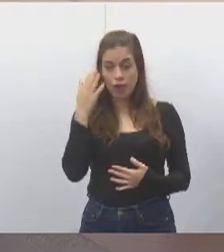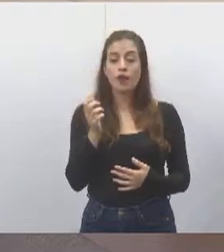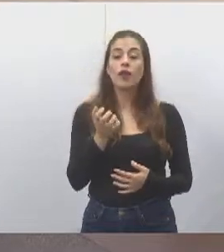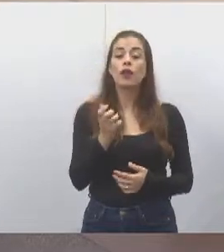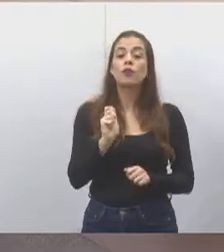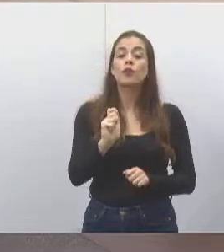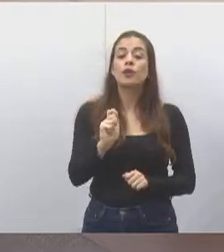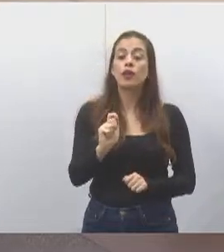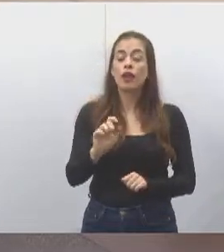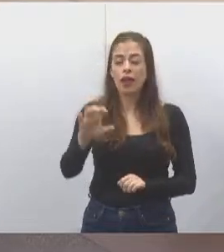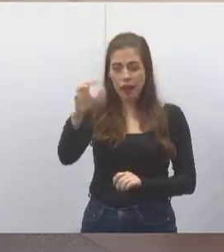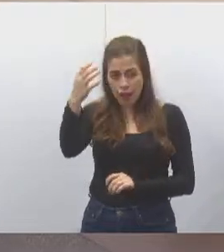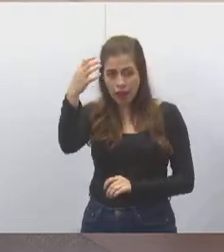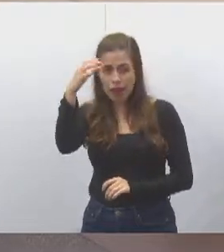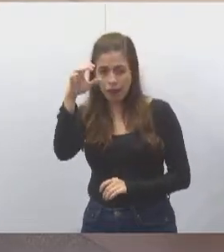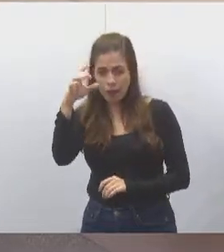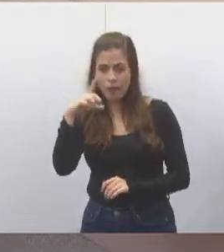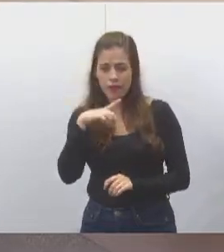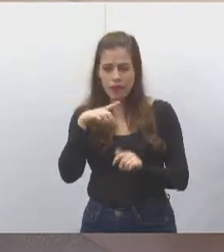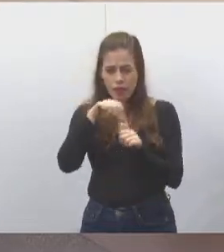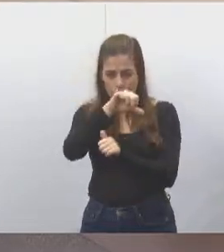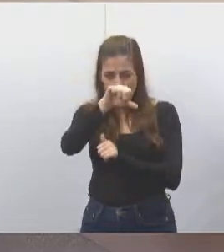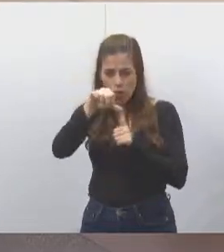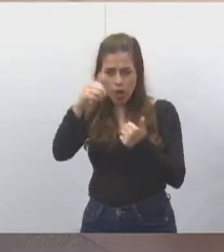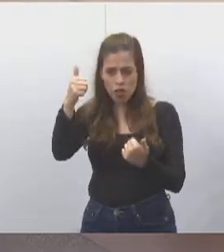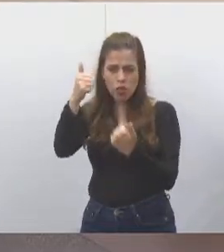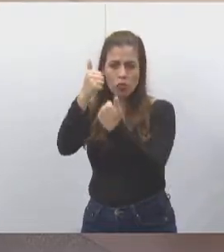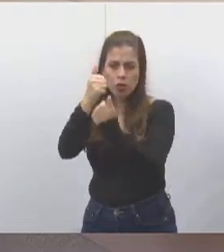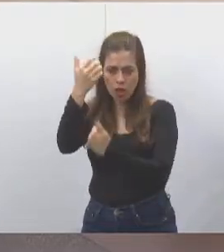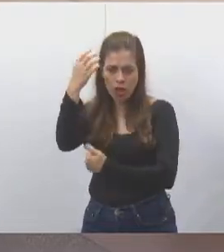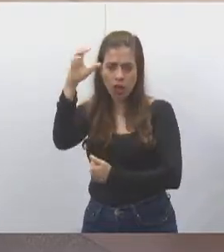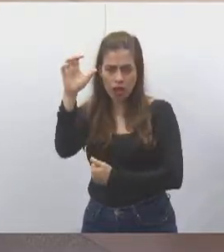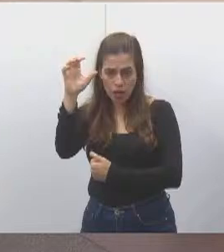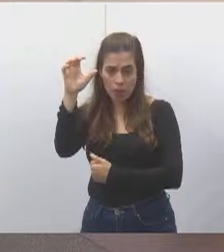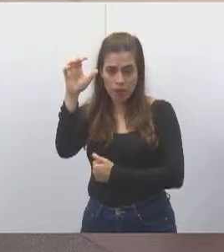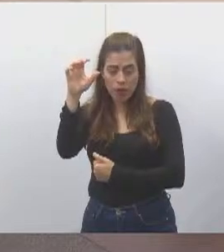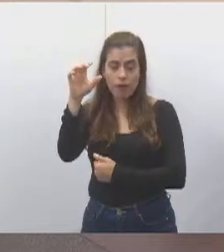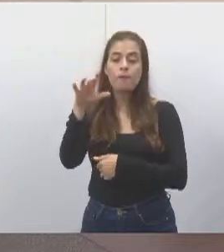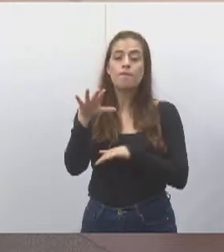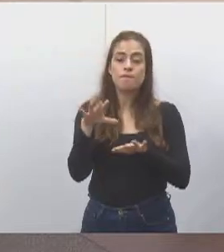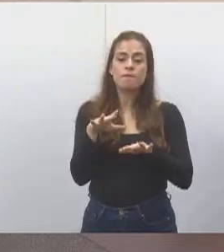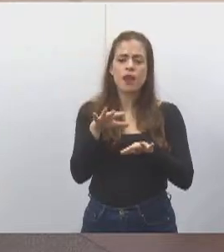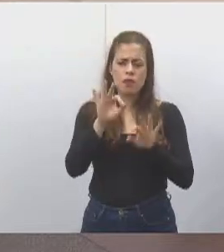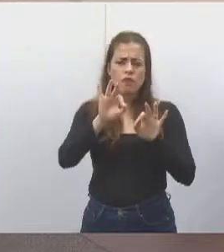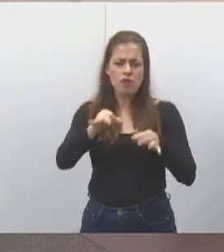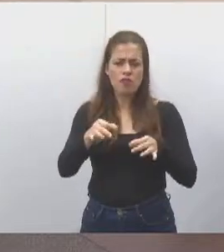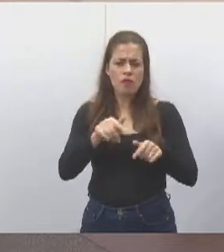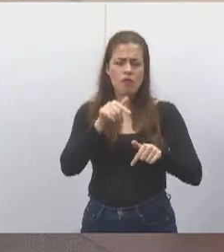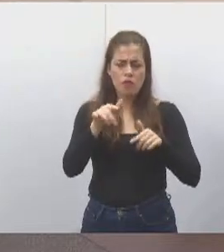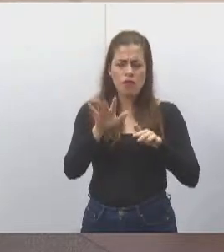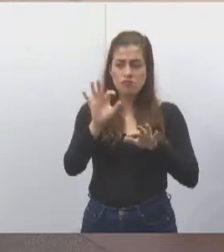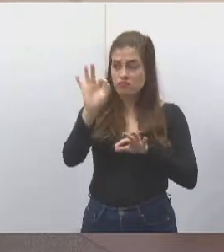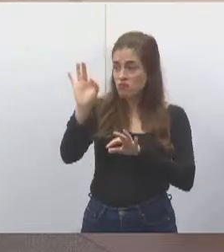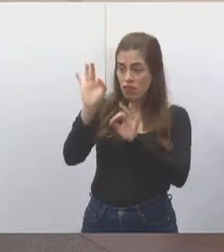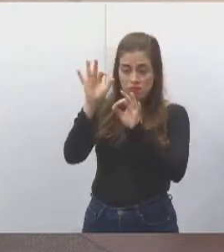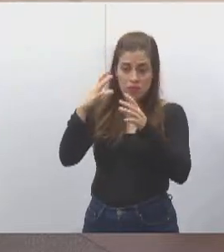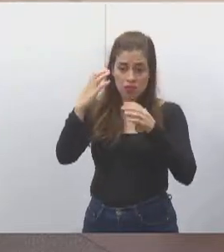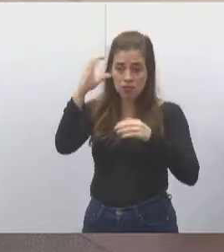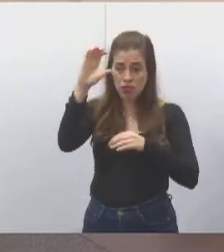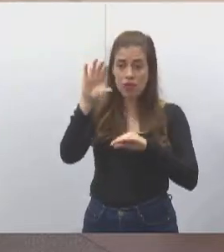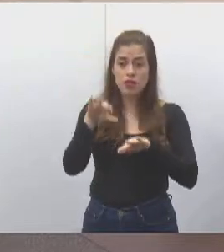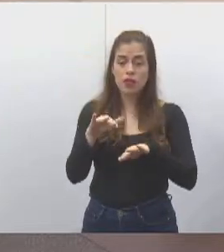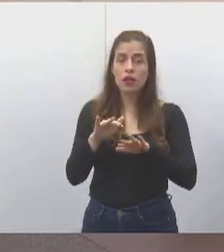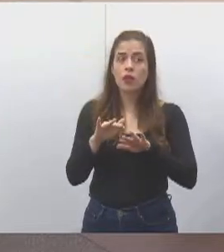vai receber essa renovação nas câmeras, vai funcionar dessa vez com todo esse aumento que teve